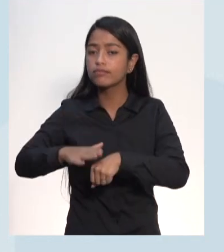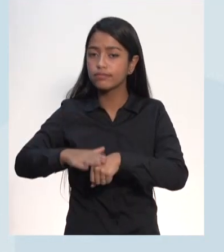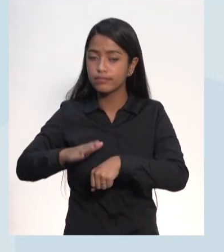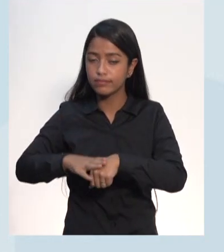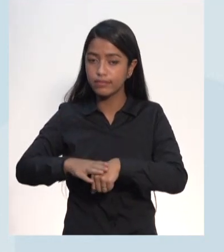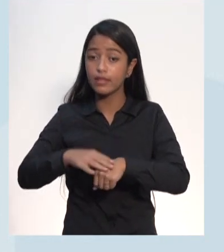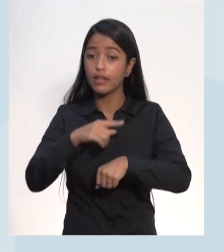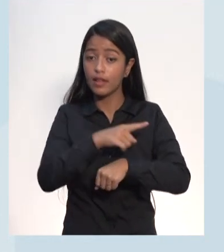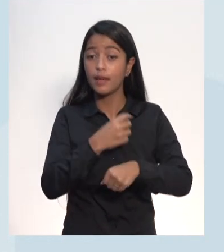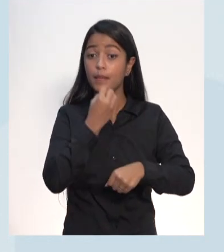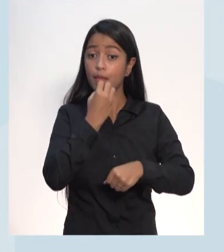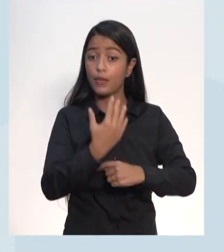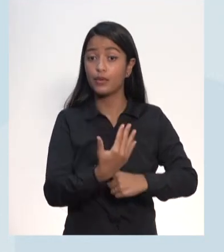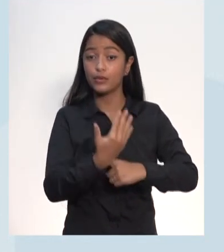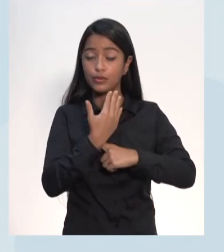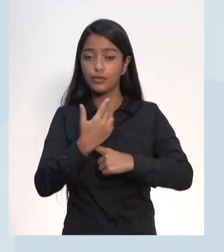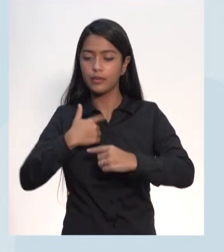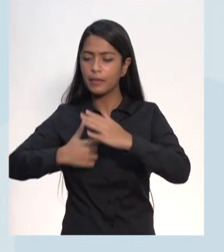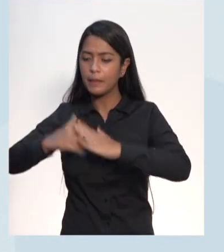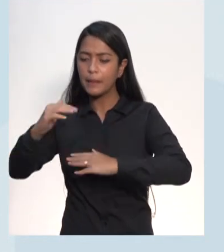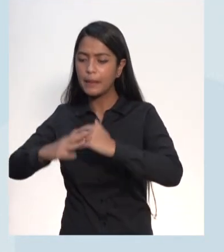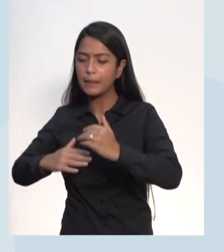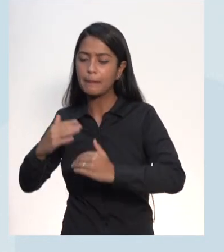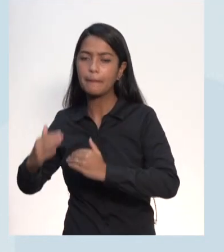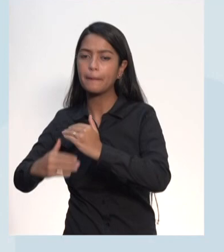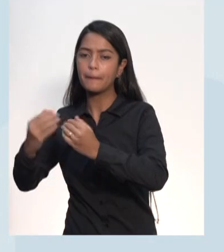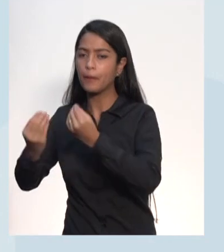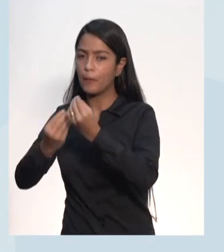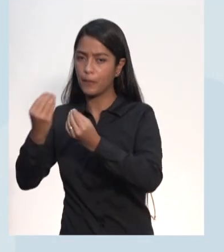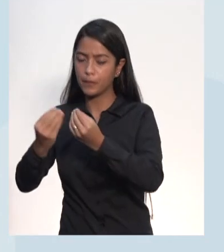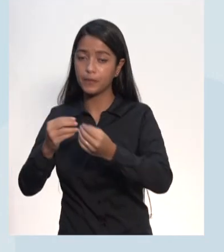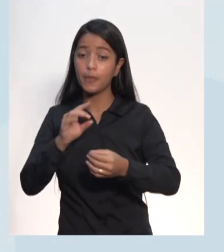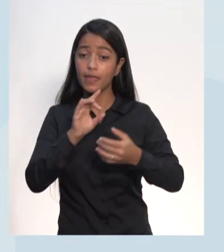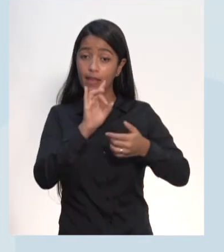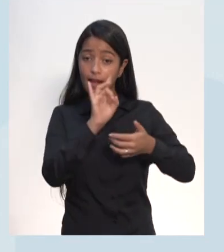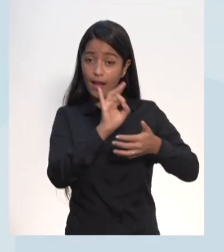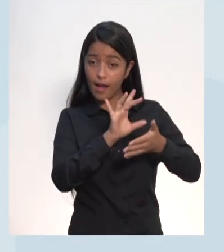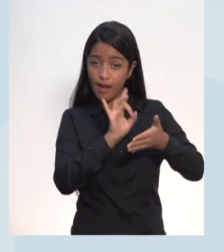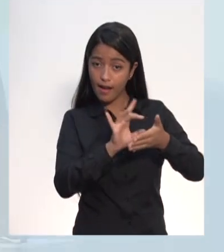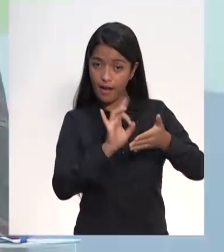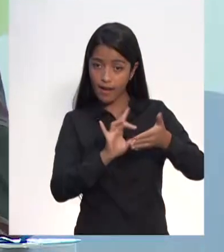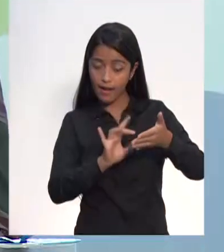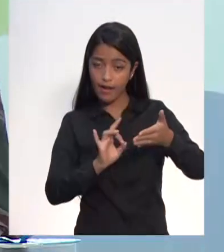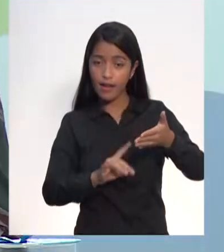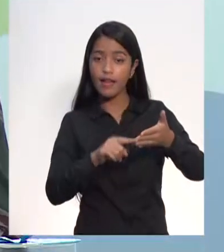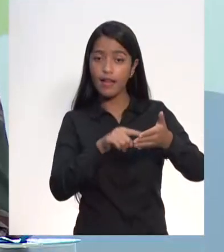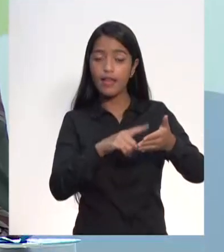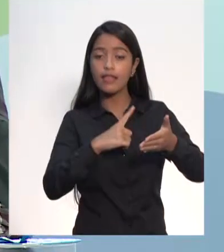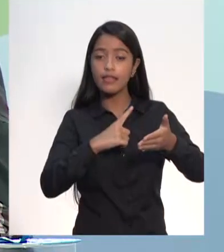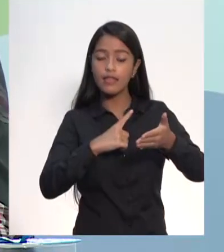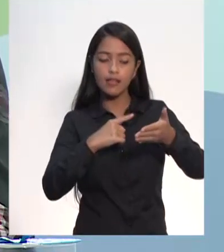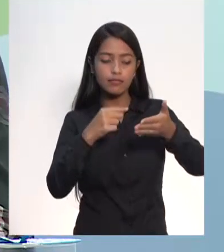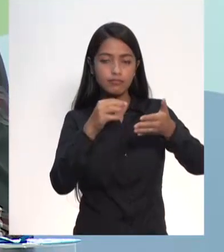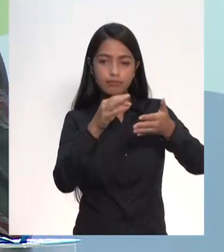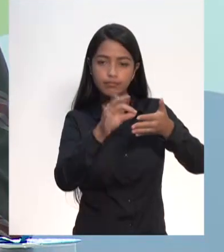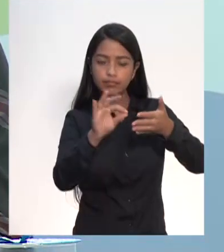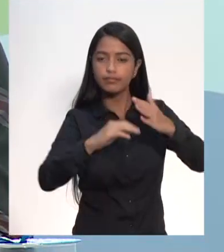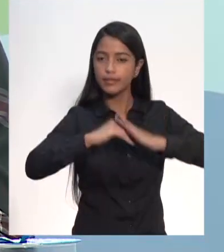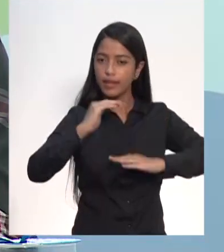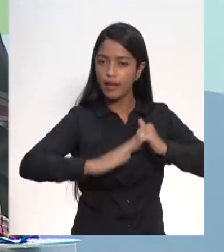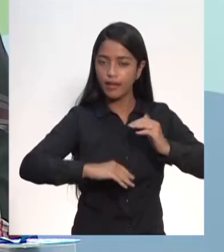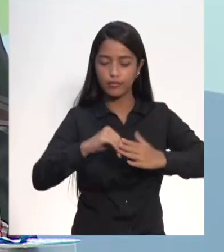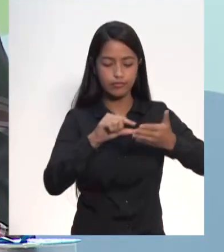sejam desenvolvidas. Cada objeto de conhecimento é mobilizado em uma ou mais habilidades. Então, a gente tem